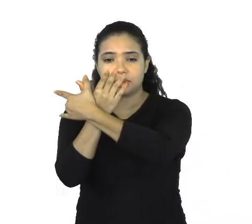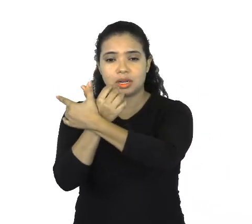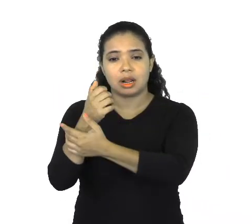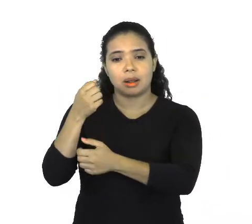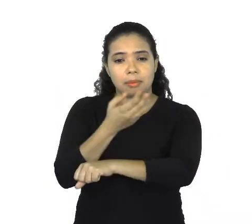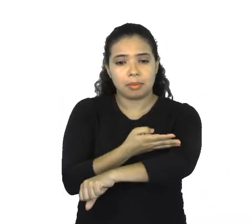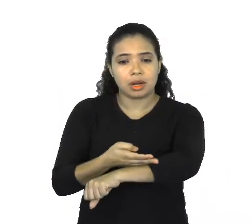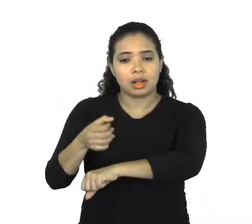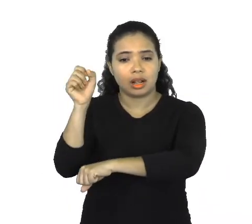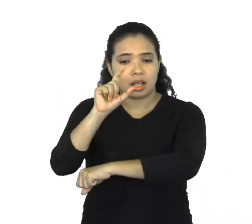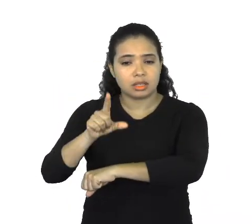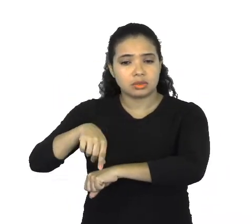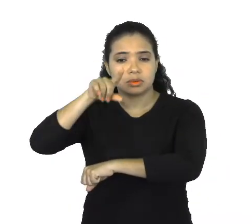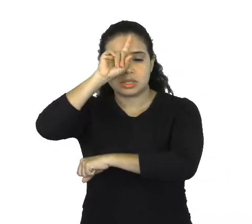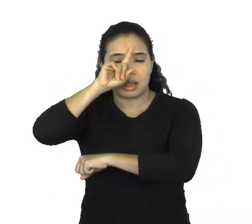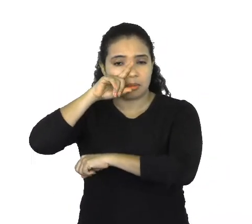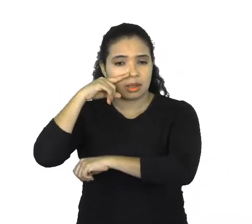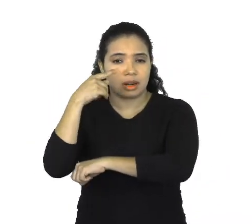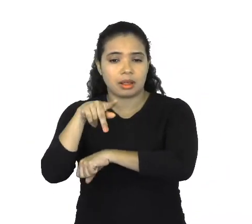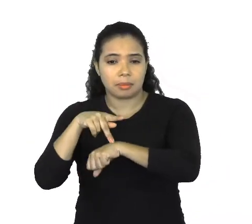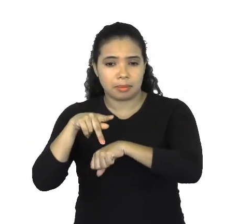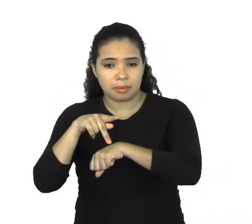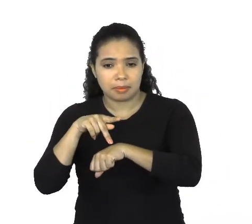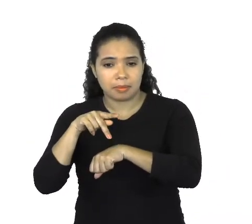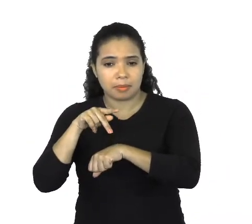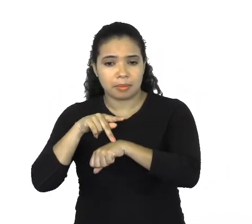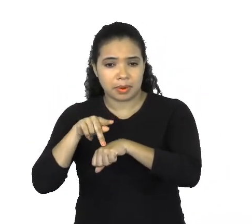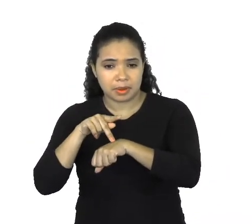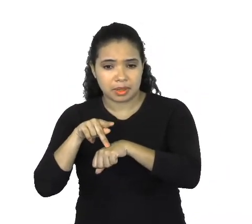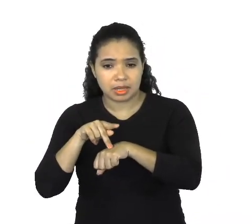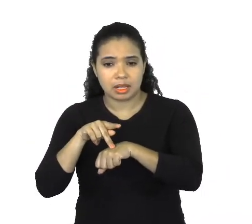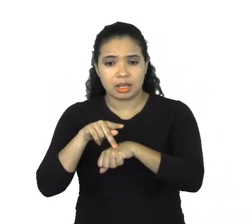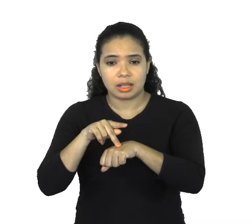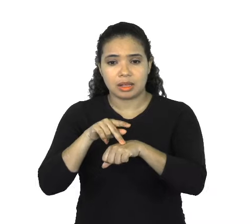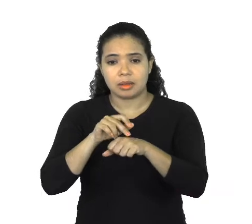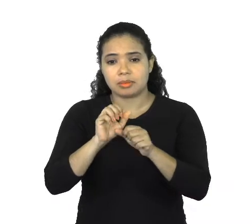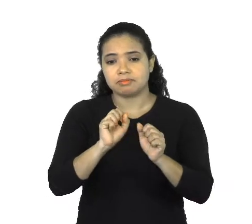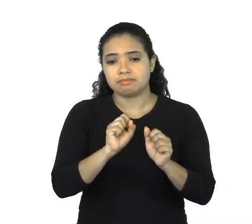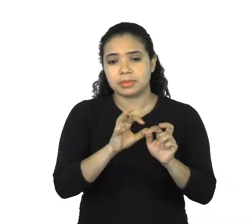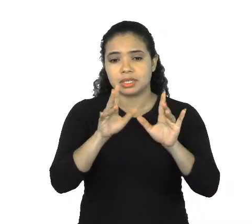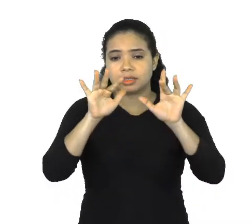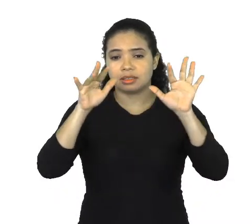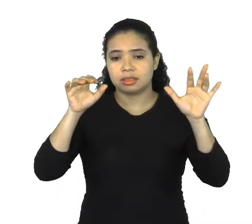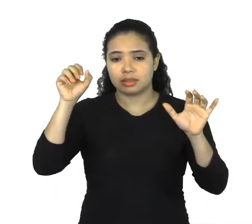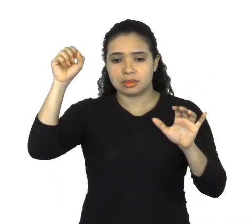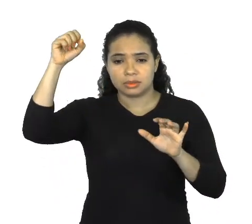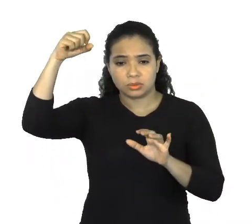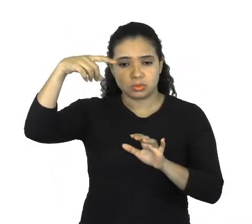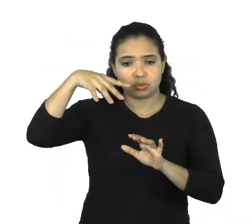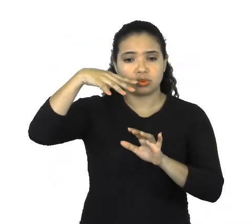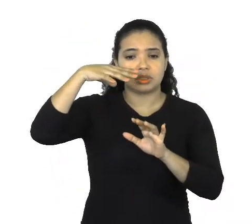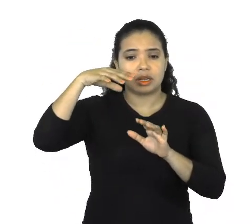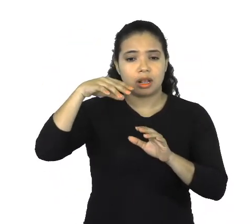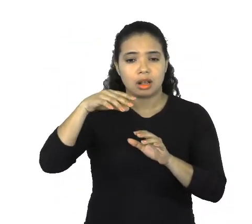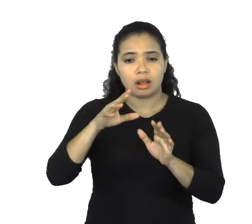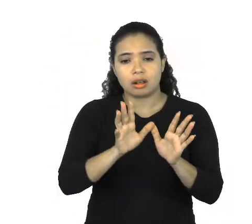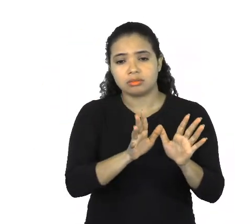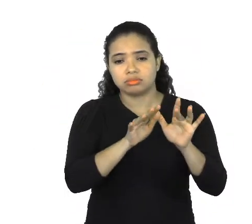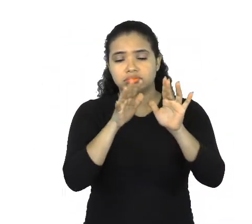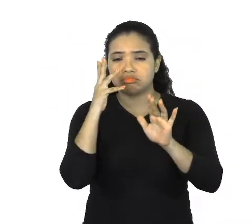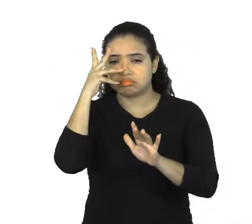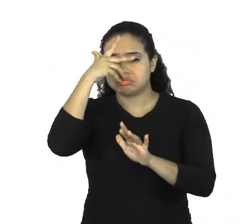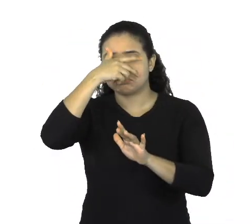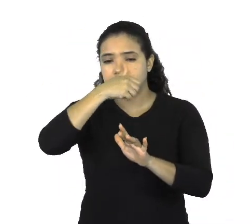azuis, amarelas e pretas, na luz as belas borboletas. Borboletas brancas são alegres e